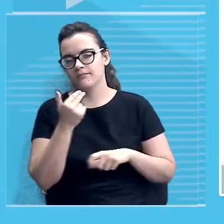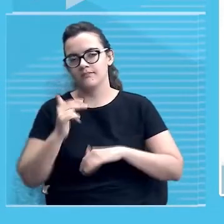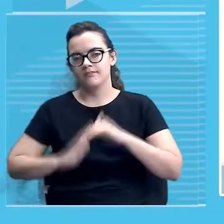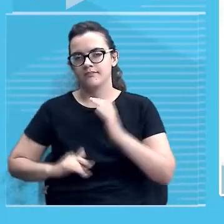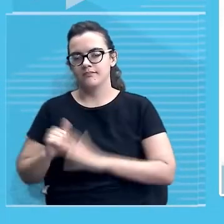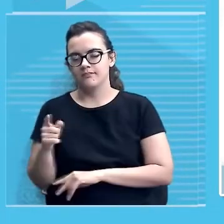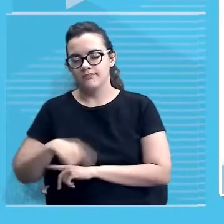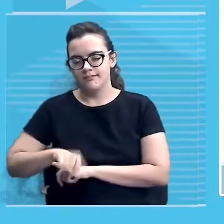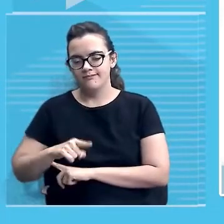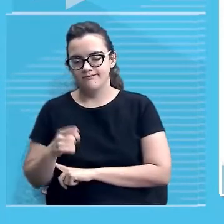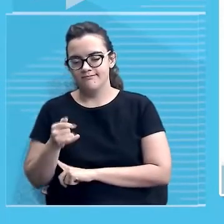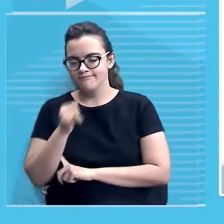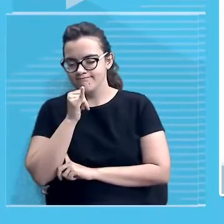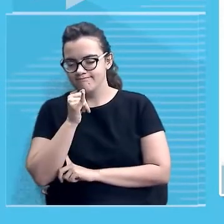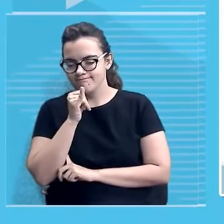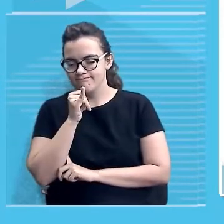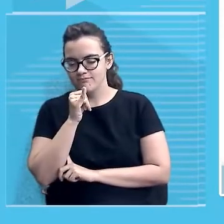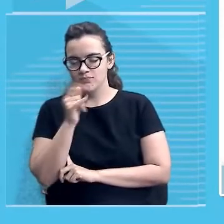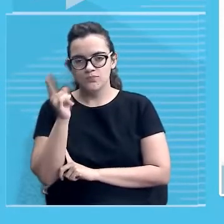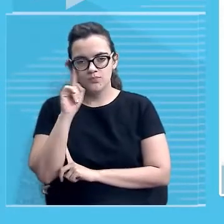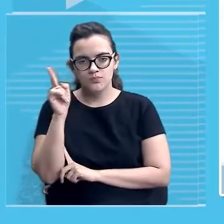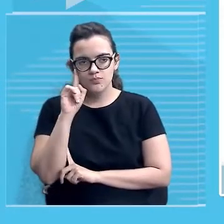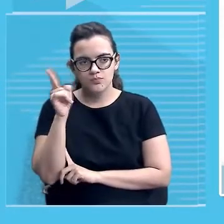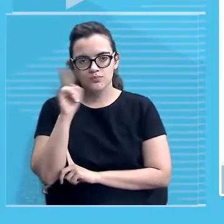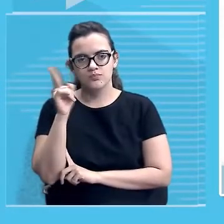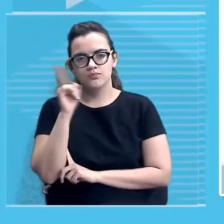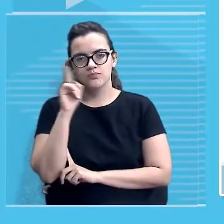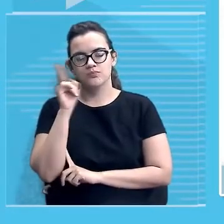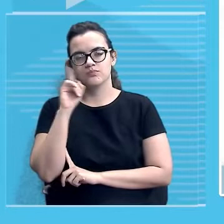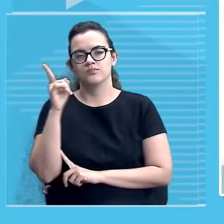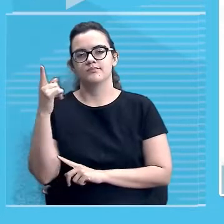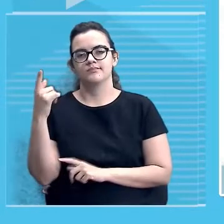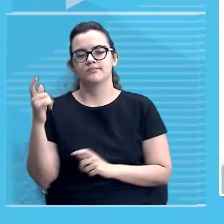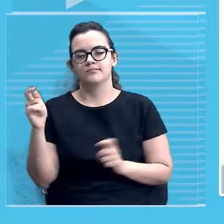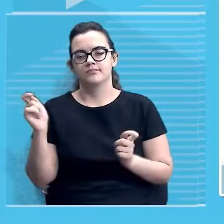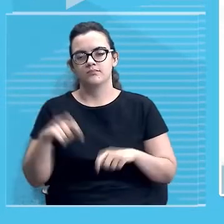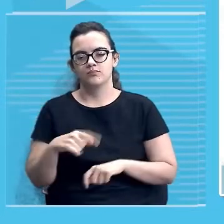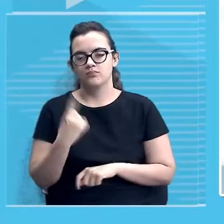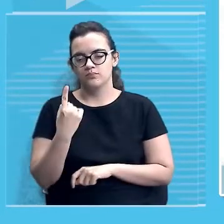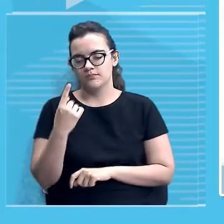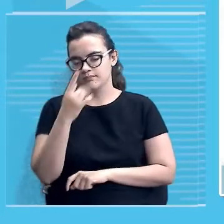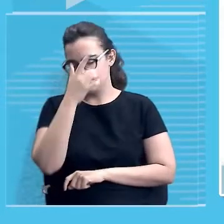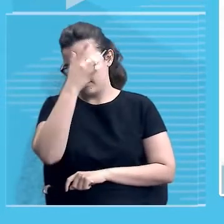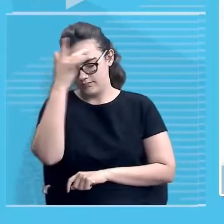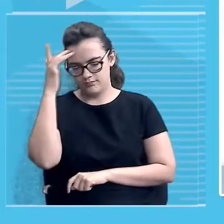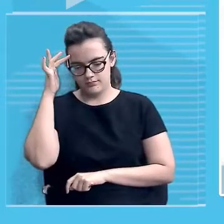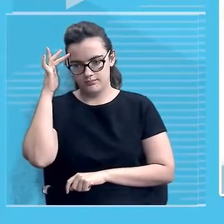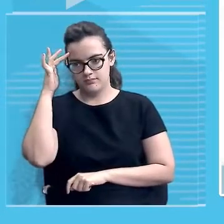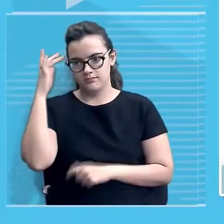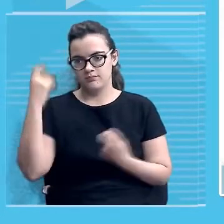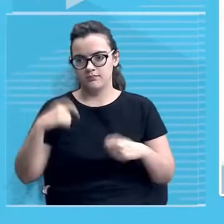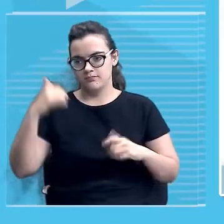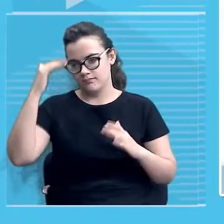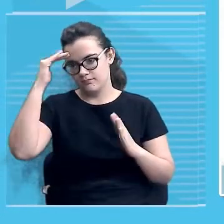porção diária de cada alimento que você pode consumir durante um dia, tá?